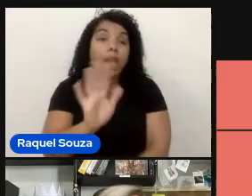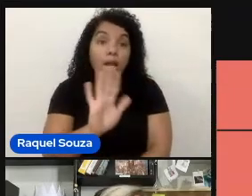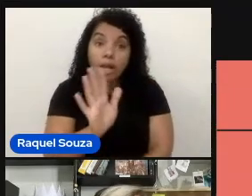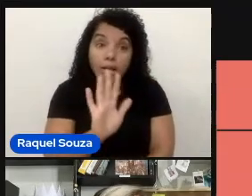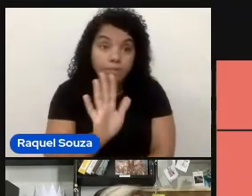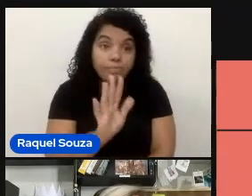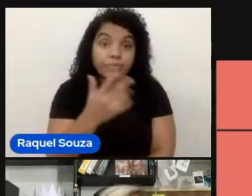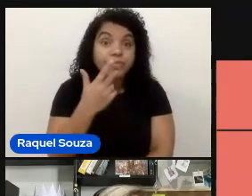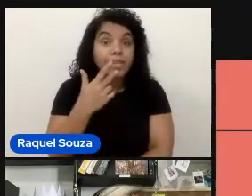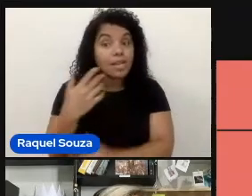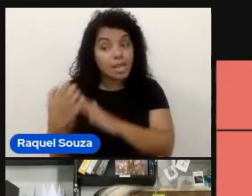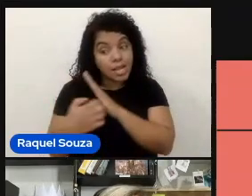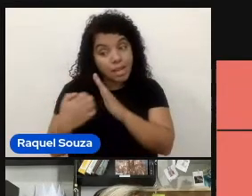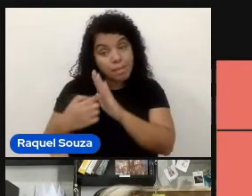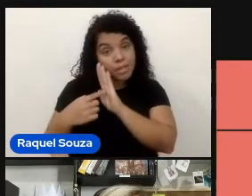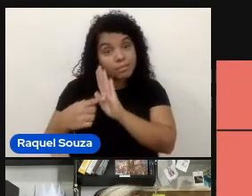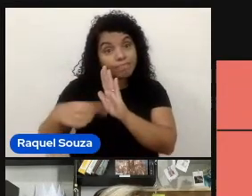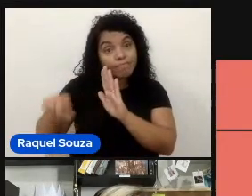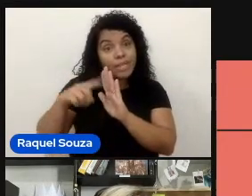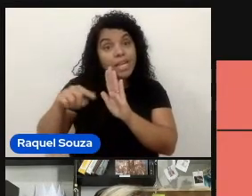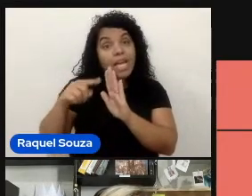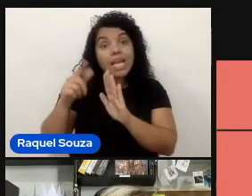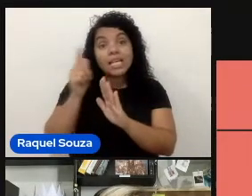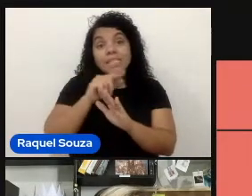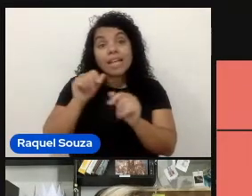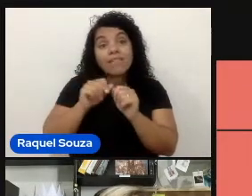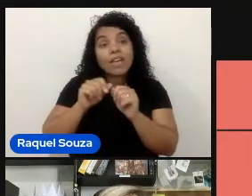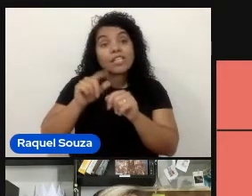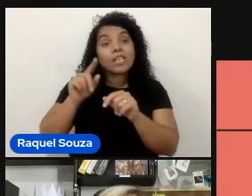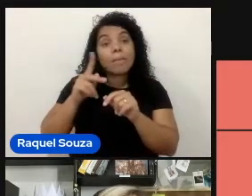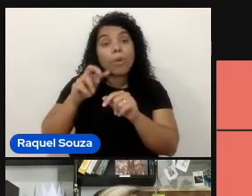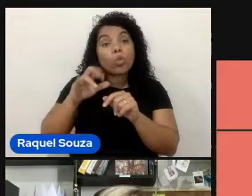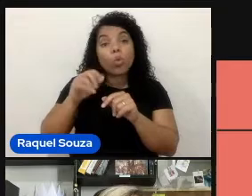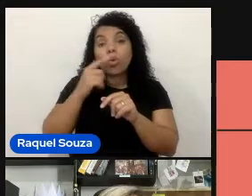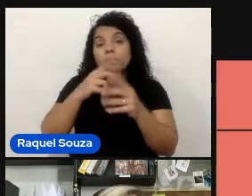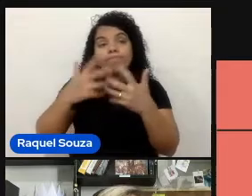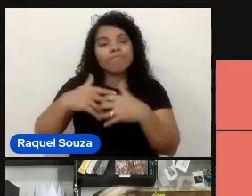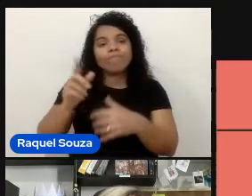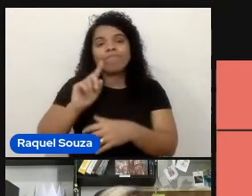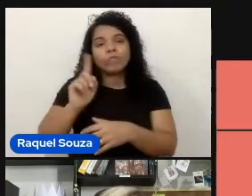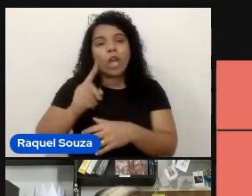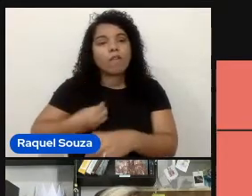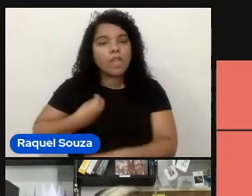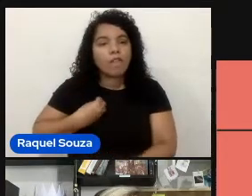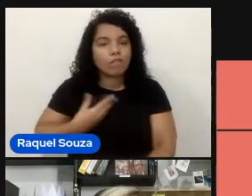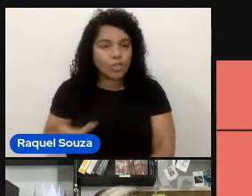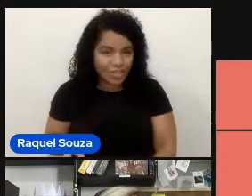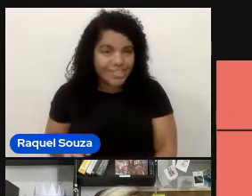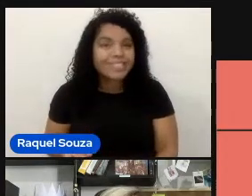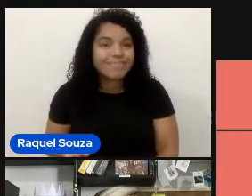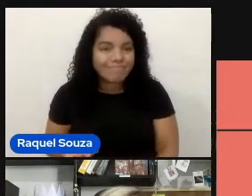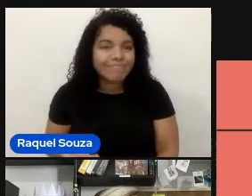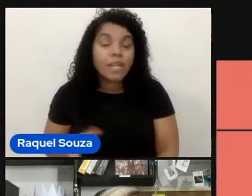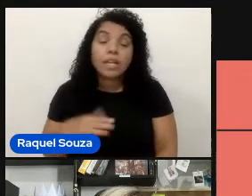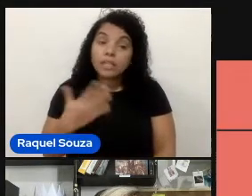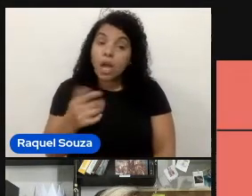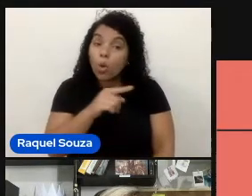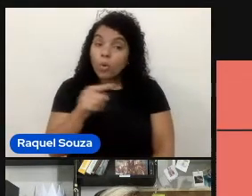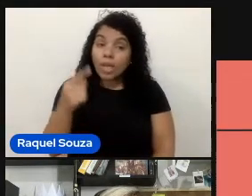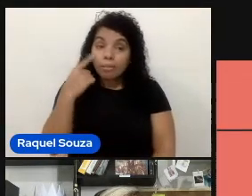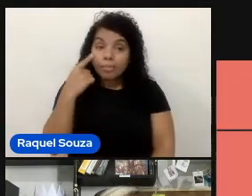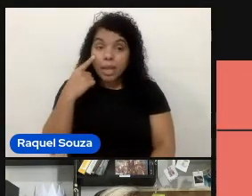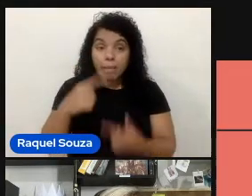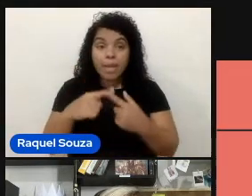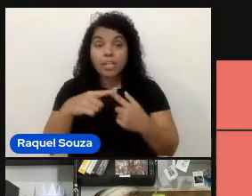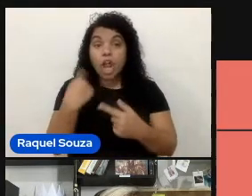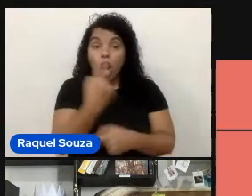um produto que não está funcionando. Então, o primeiro mindset que é super importante em todos os times que eu trabalho, a gente começa a mudar, a gente é um